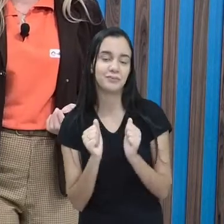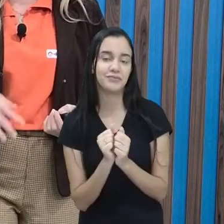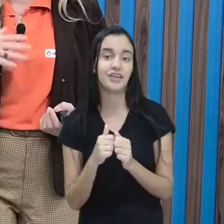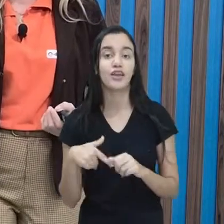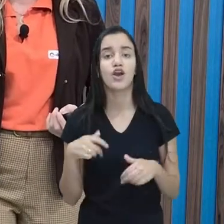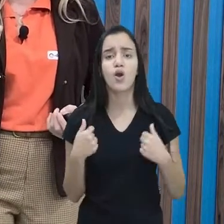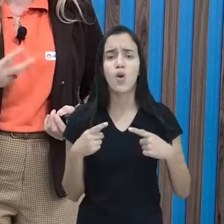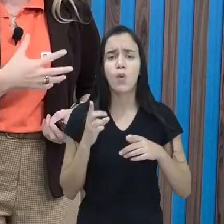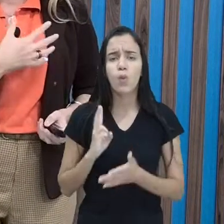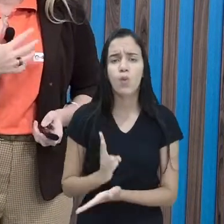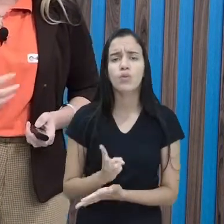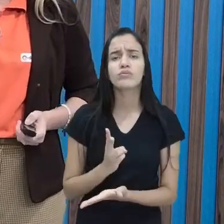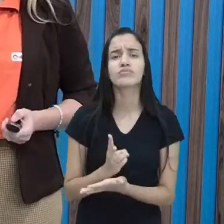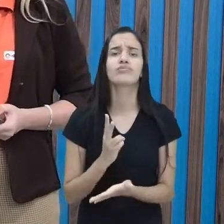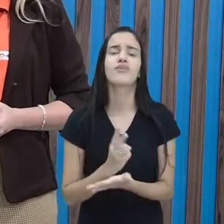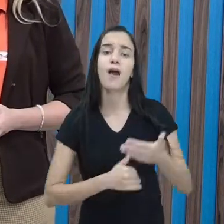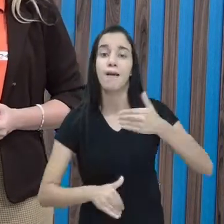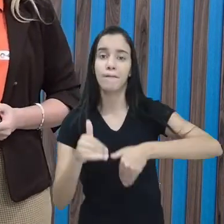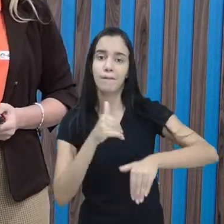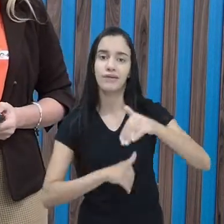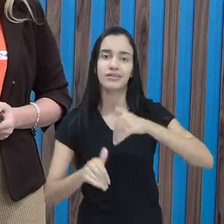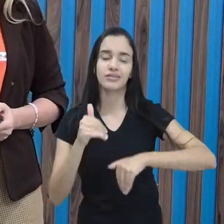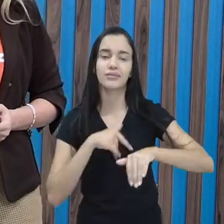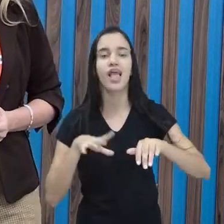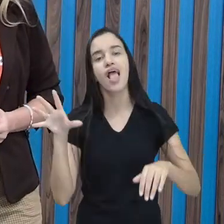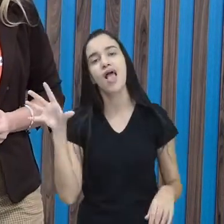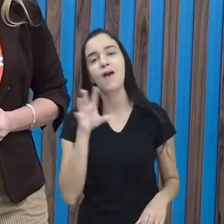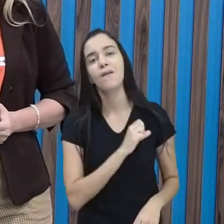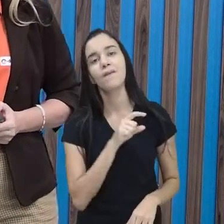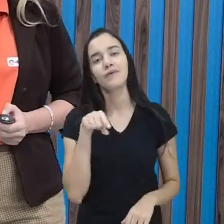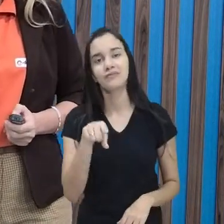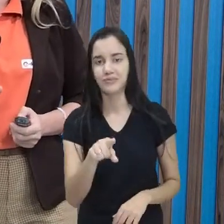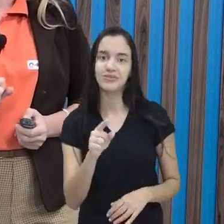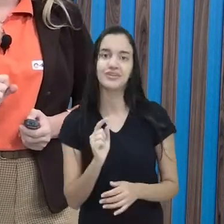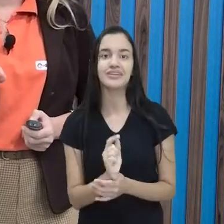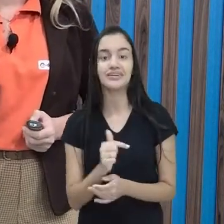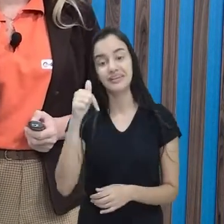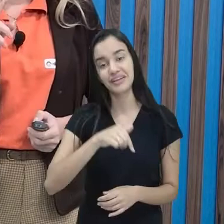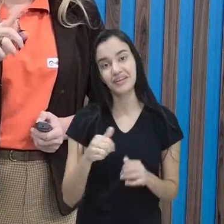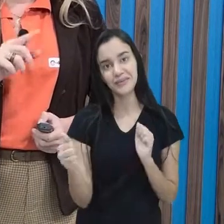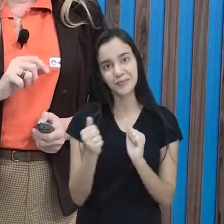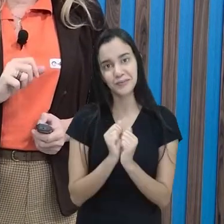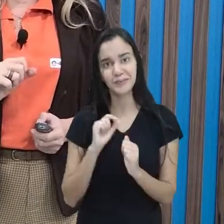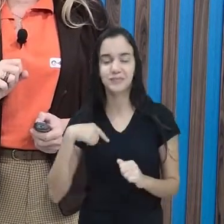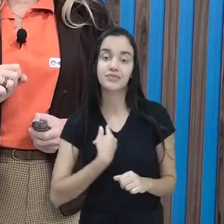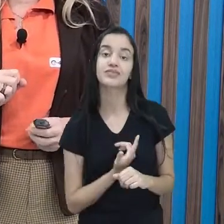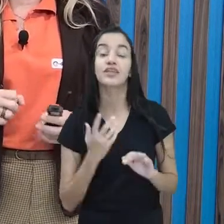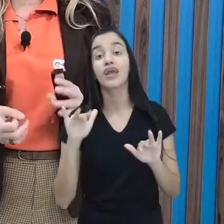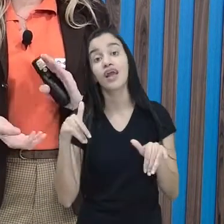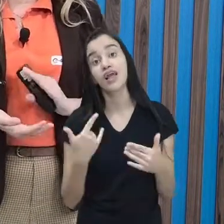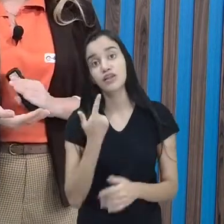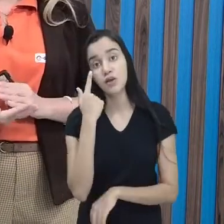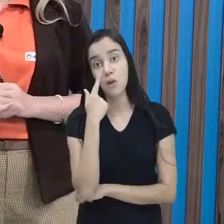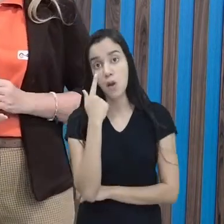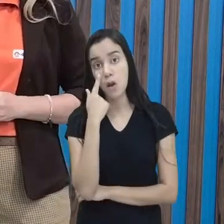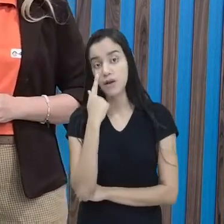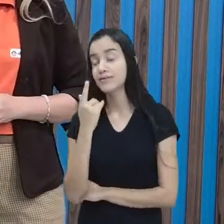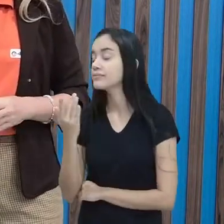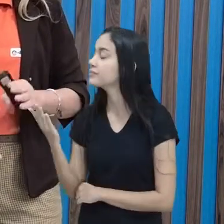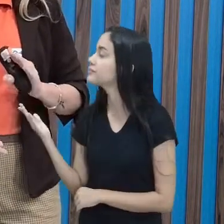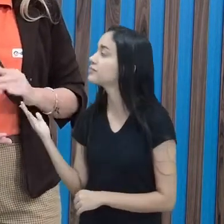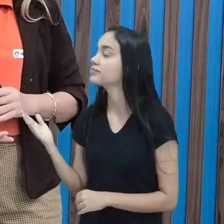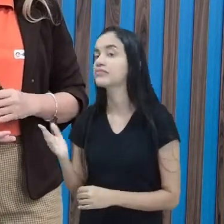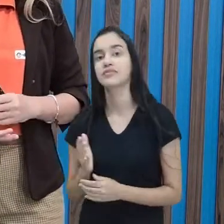com a gente, participa, tá? Eu amo quando você está aqui com a gente. Então, gente, essas